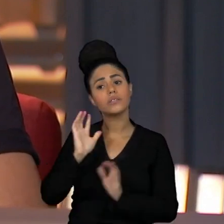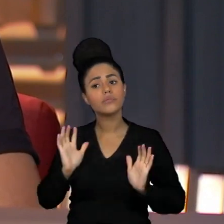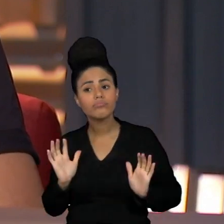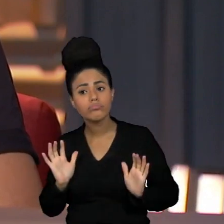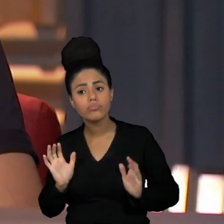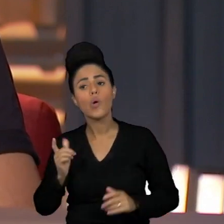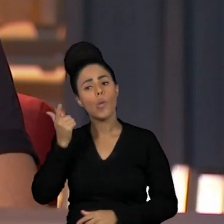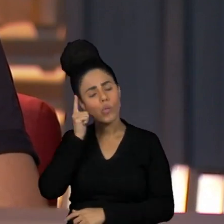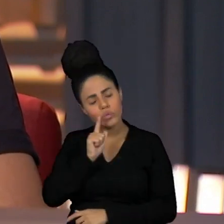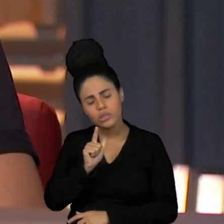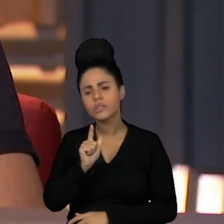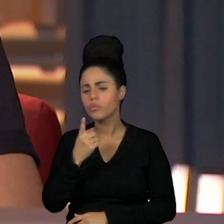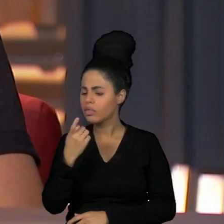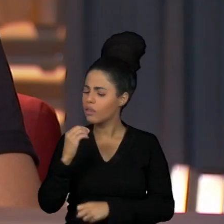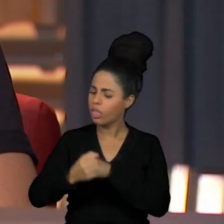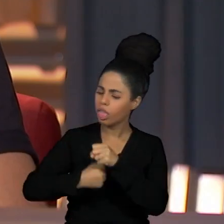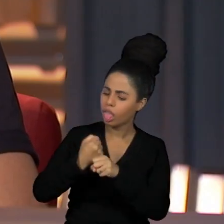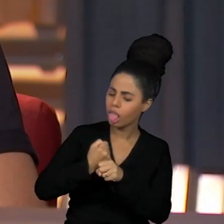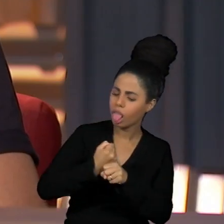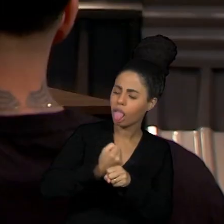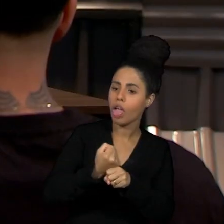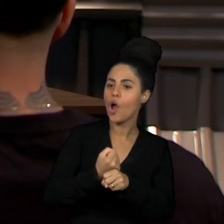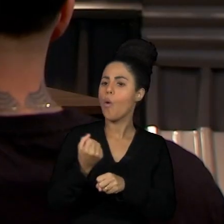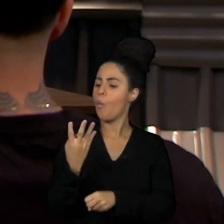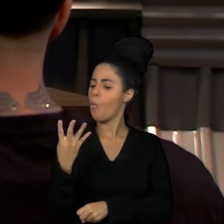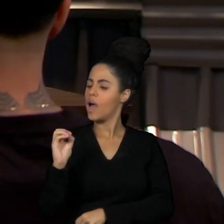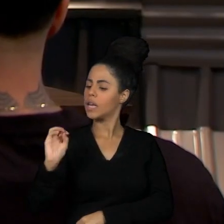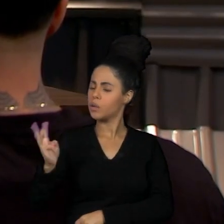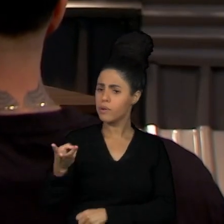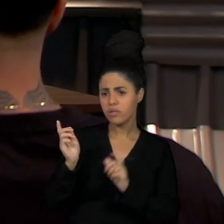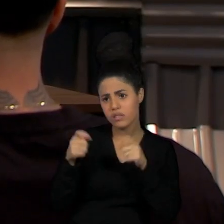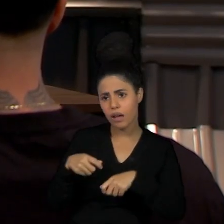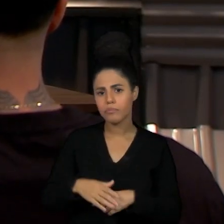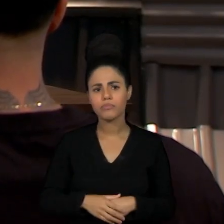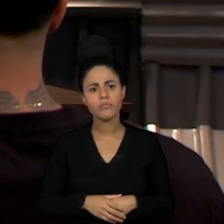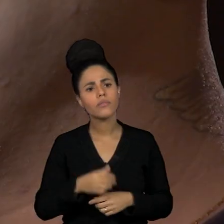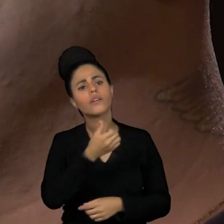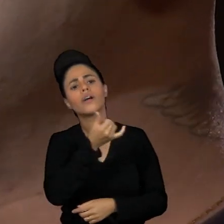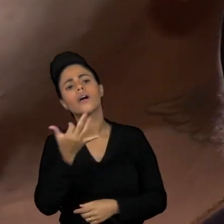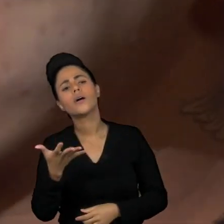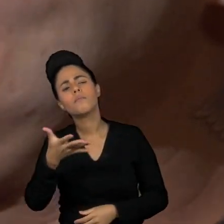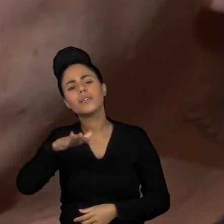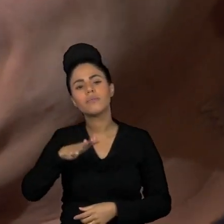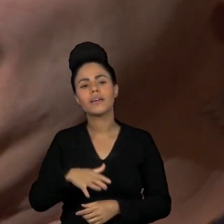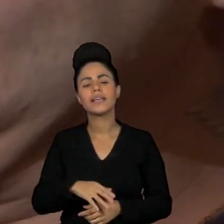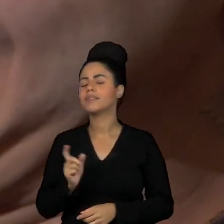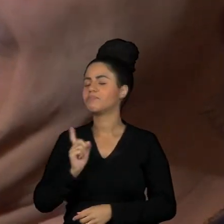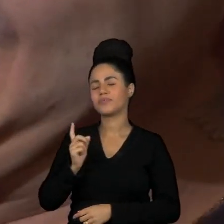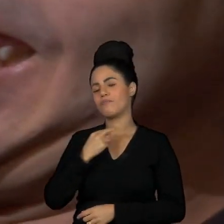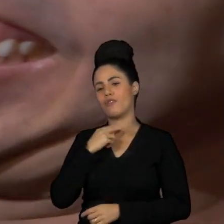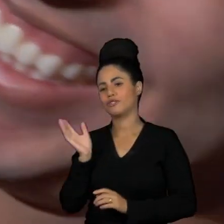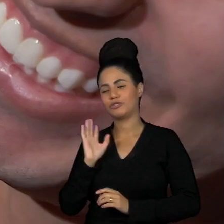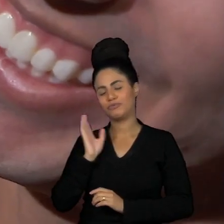anos. em 40. Além de... Dá para falar quanto que está hoje esse número, não? Não.